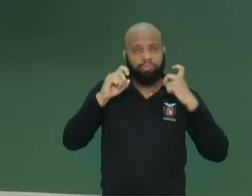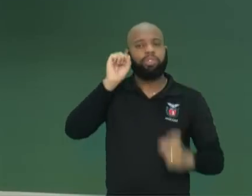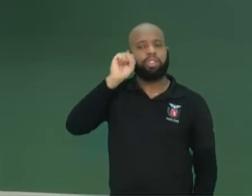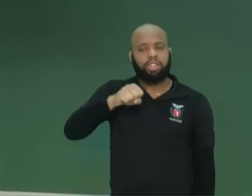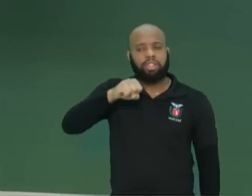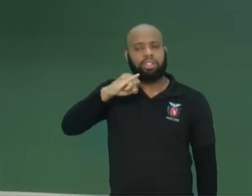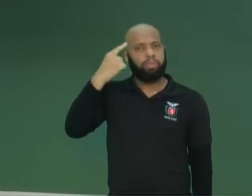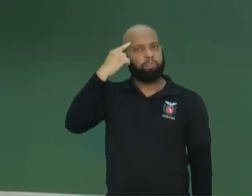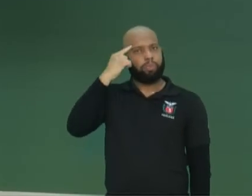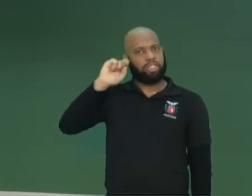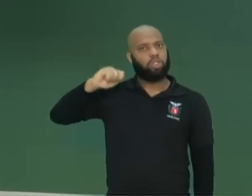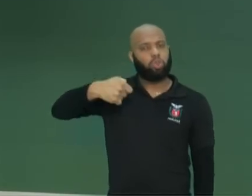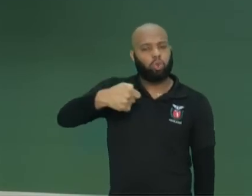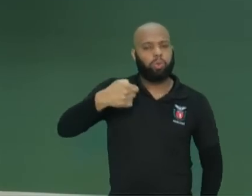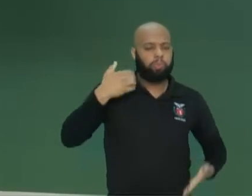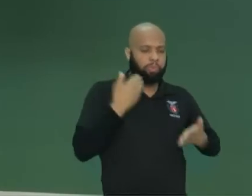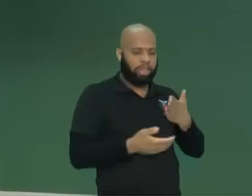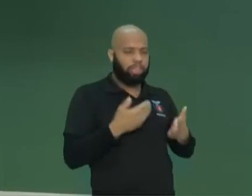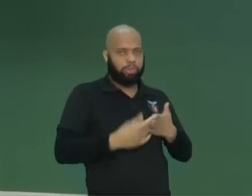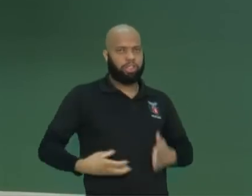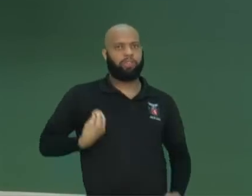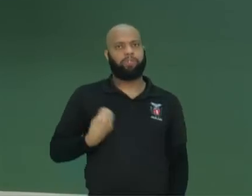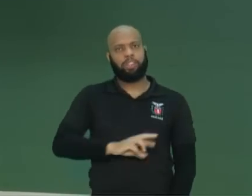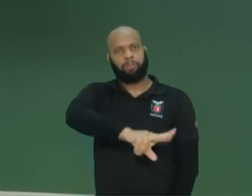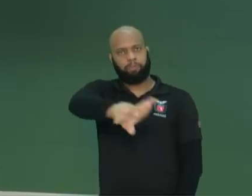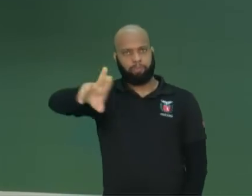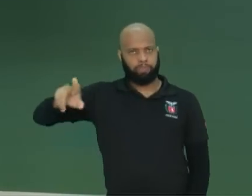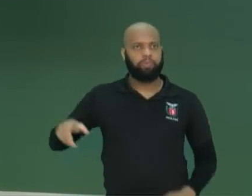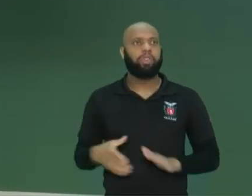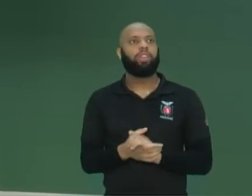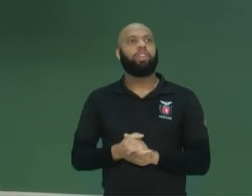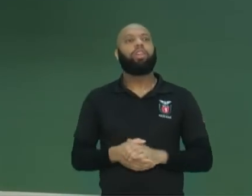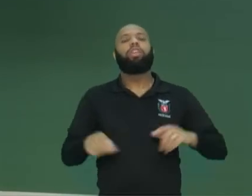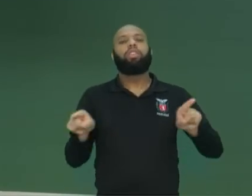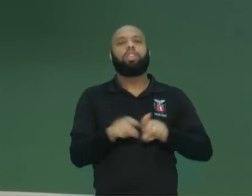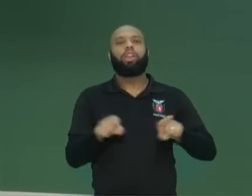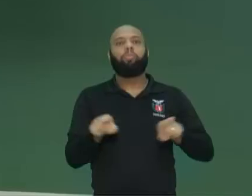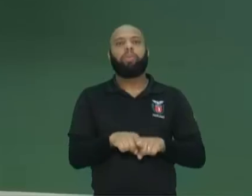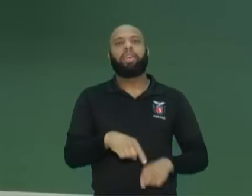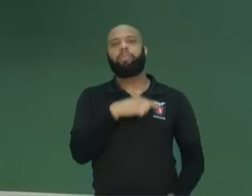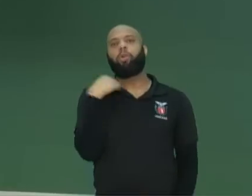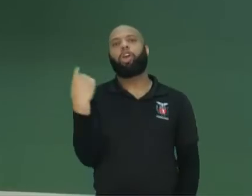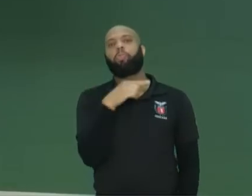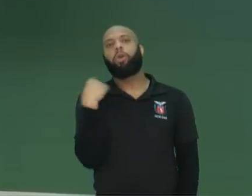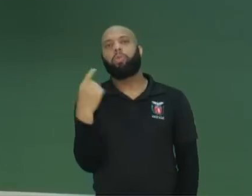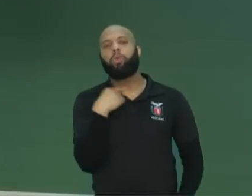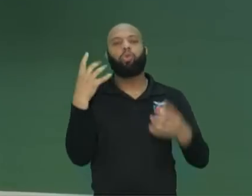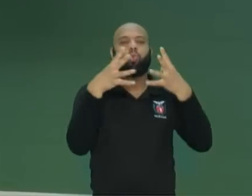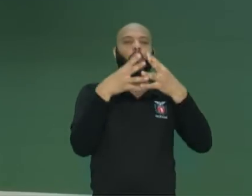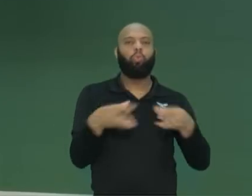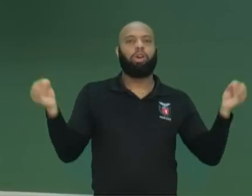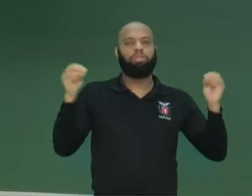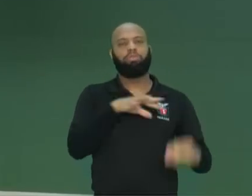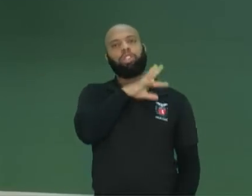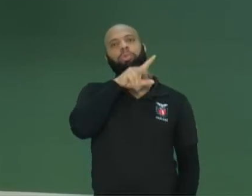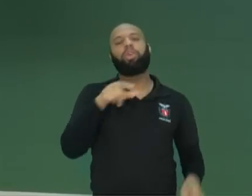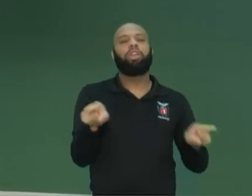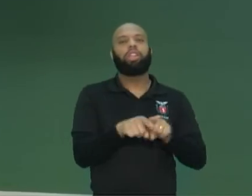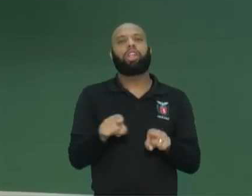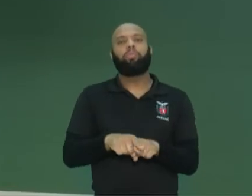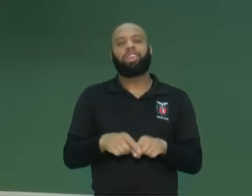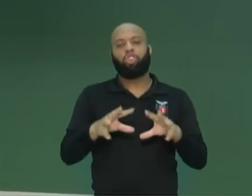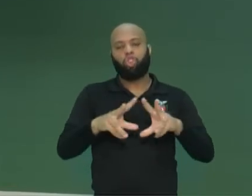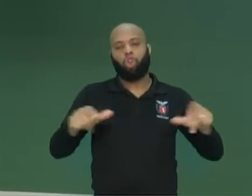gente pensa nesse sentido de perda da biodiversidade, tá? Além de extinção de espécies, contaminação de solo, água, entre